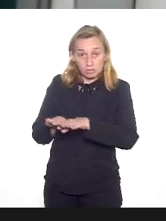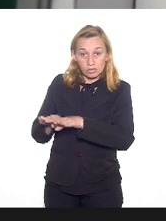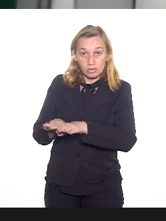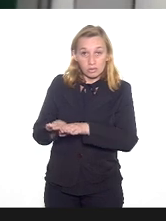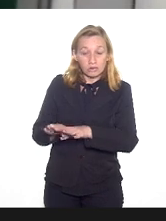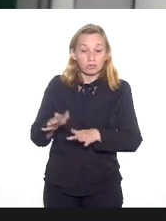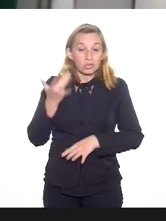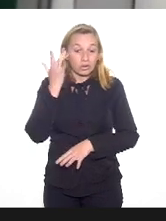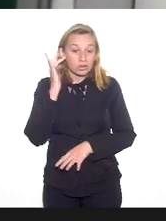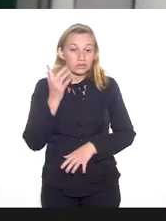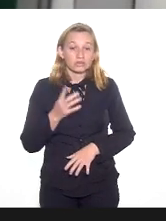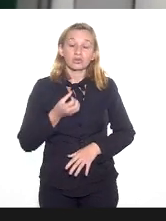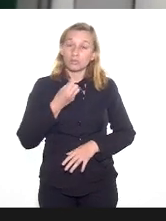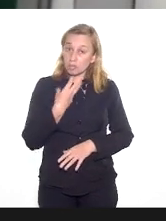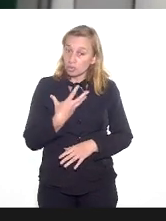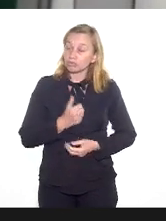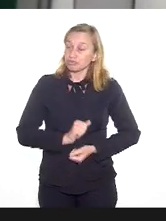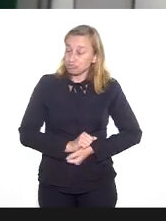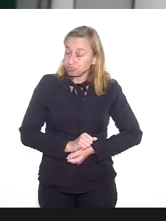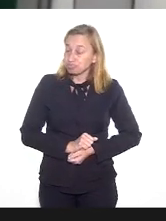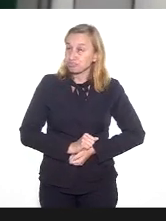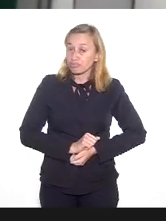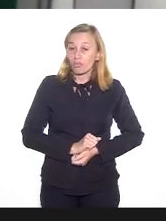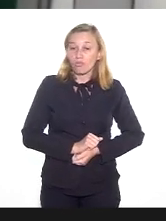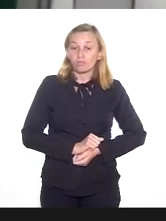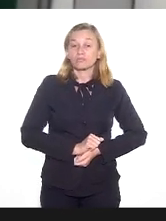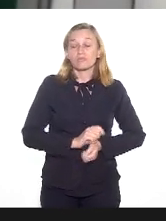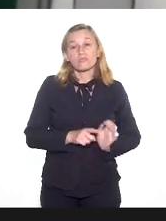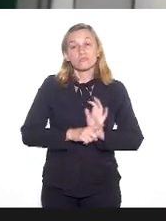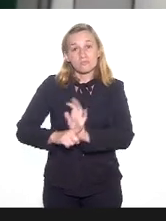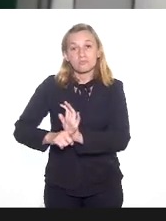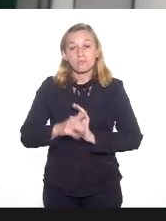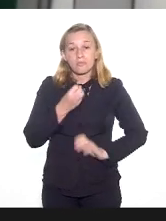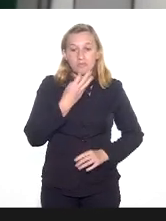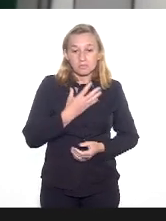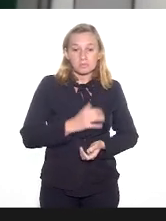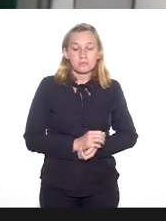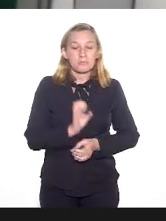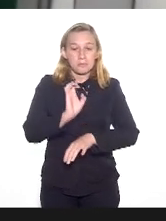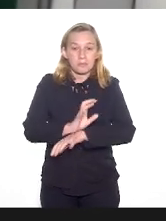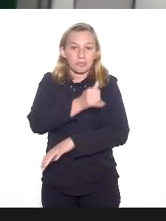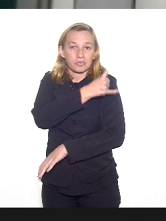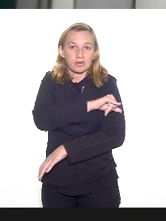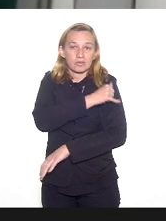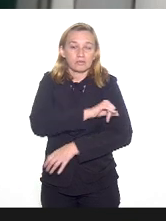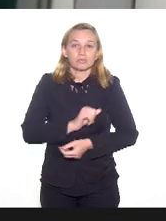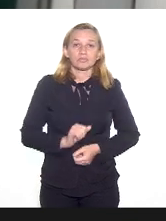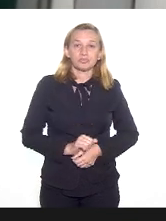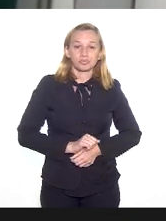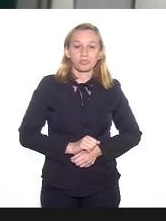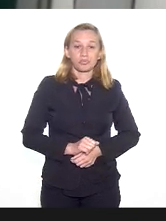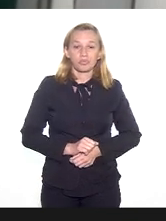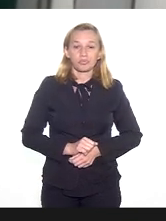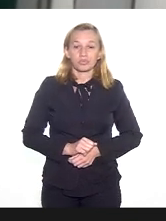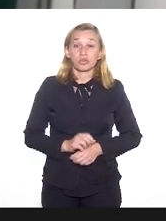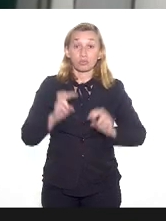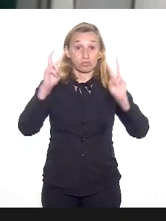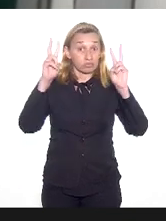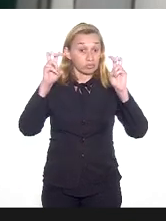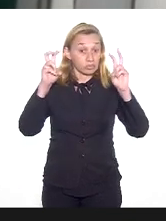gente deu uma contribuição relevante ao Estado do Rio de Janeiro a respeito de um